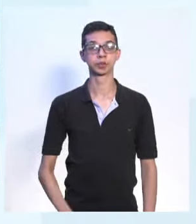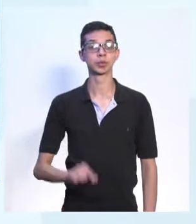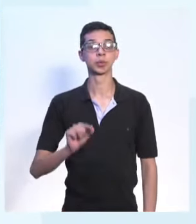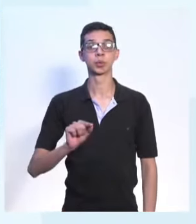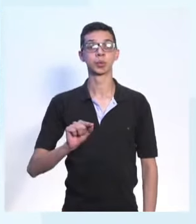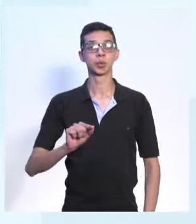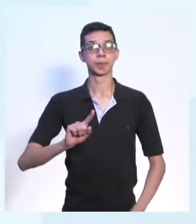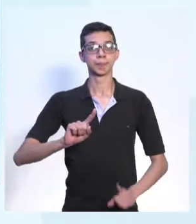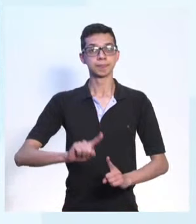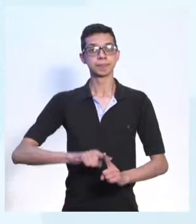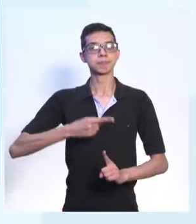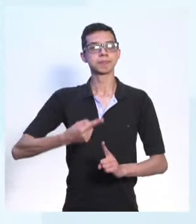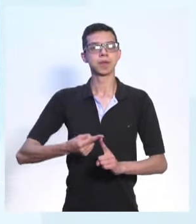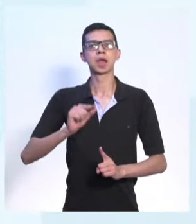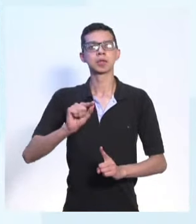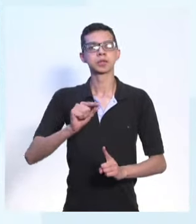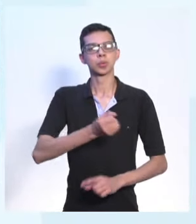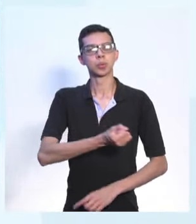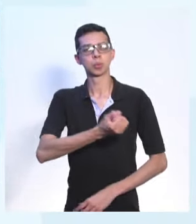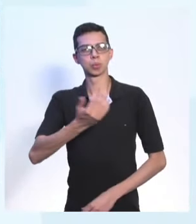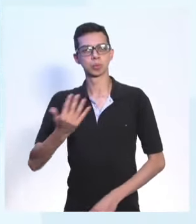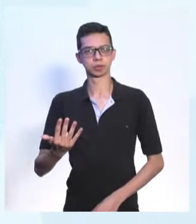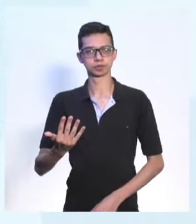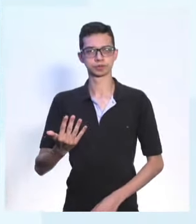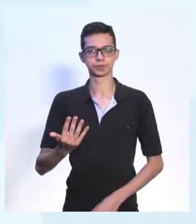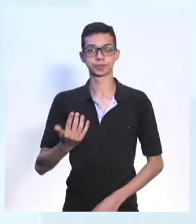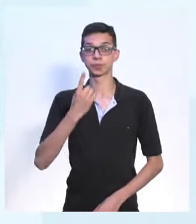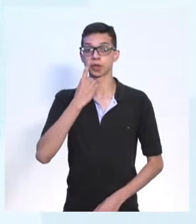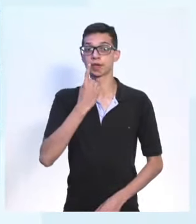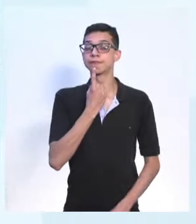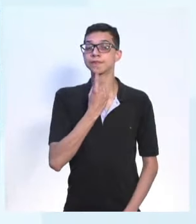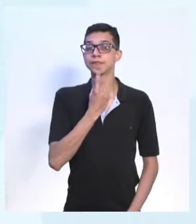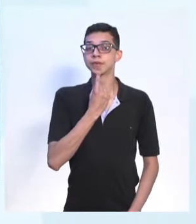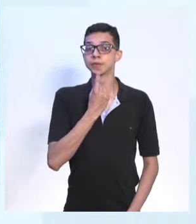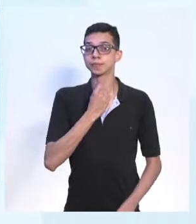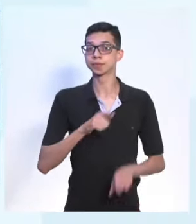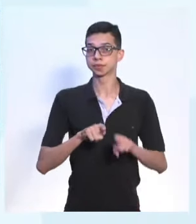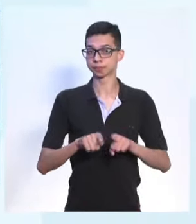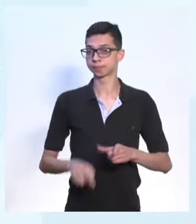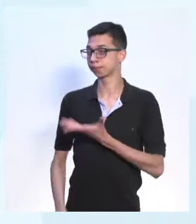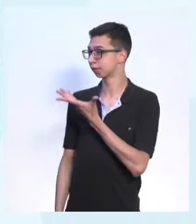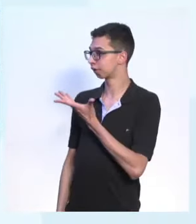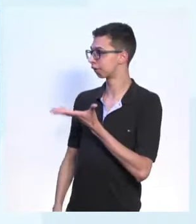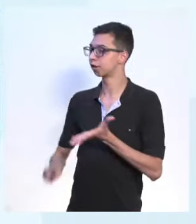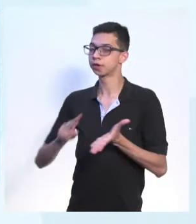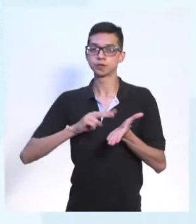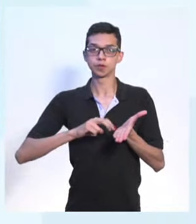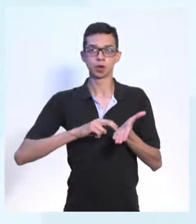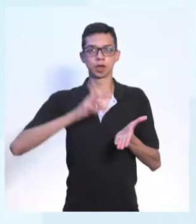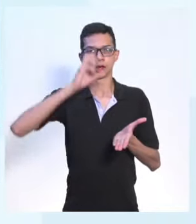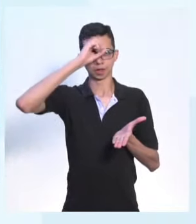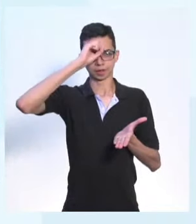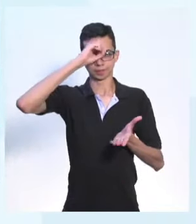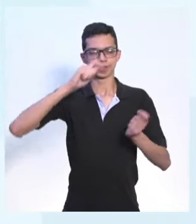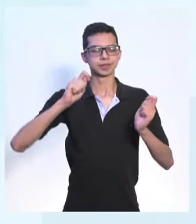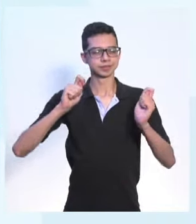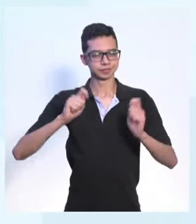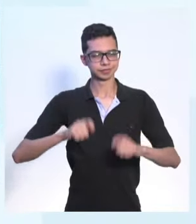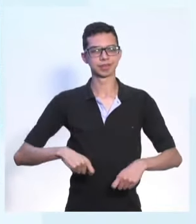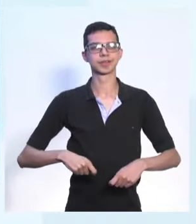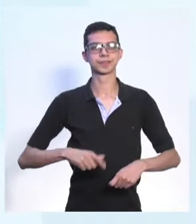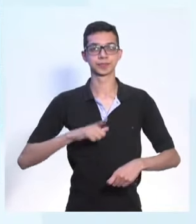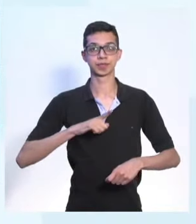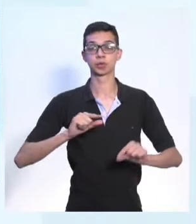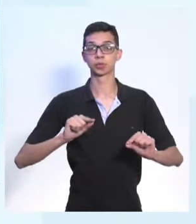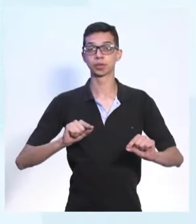em quantidade ou número. O que está em vermelho ali é uma outra forma de a gente aprender vocabulário, né, Ed? Uhum. Principalmente quando a gente tem aí